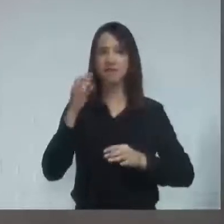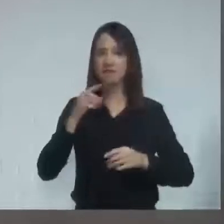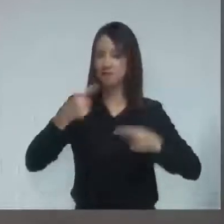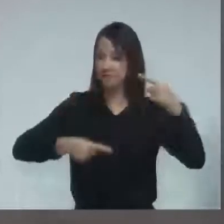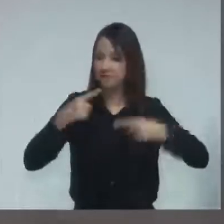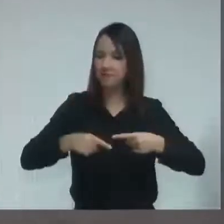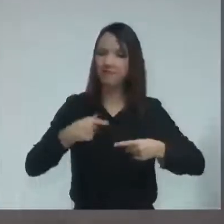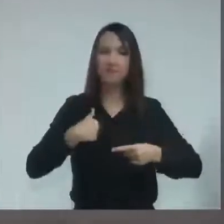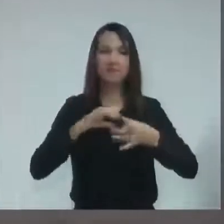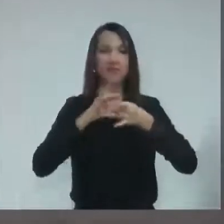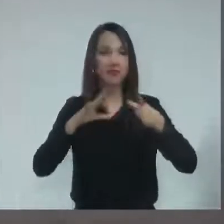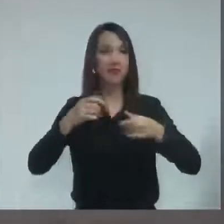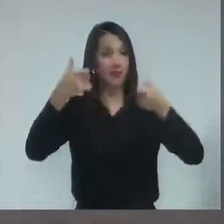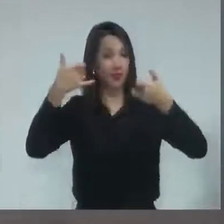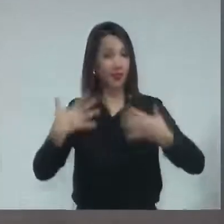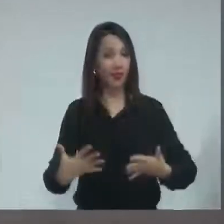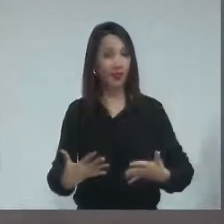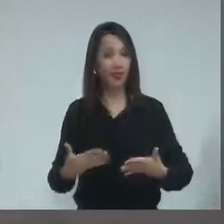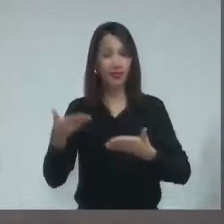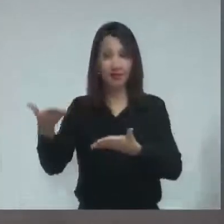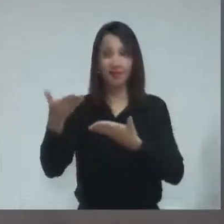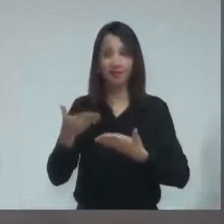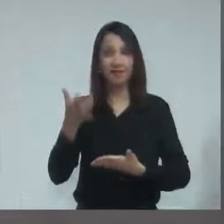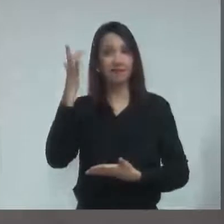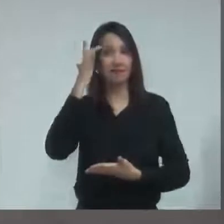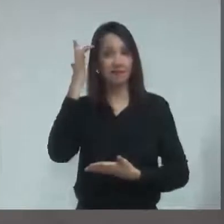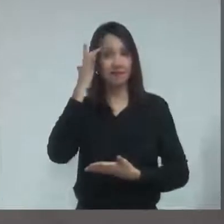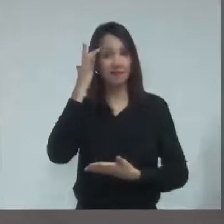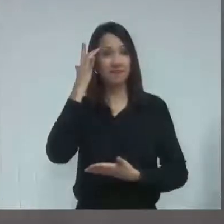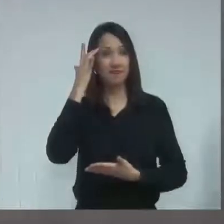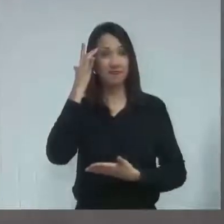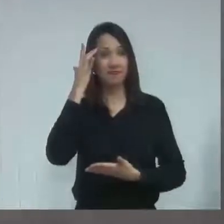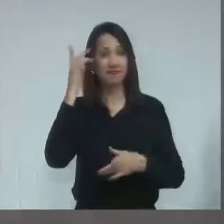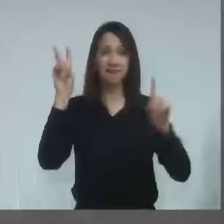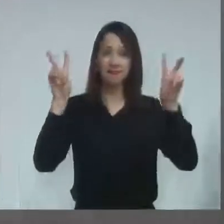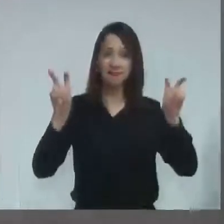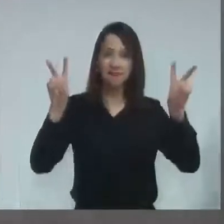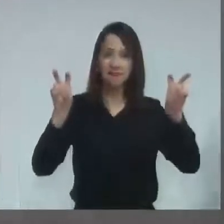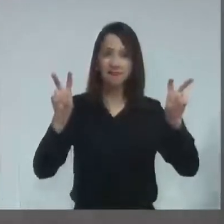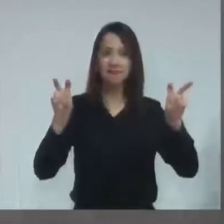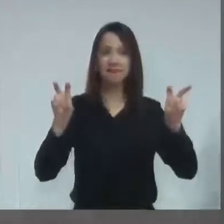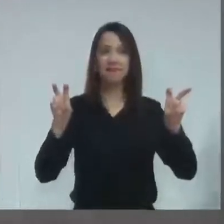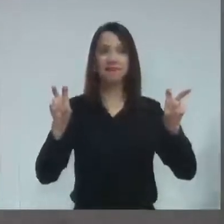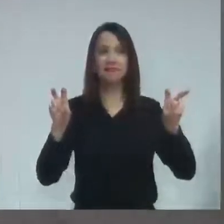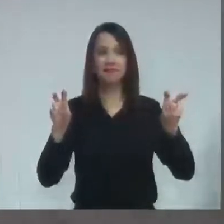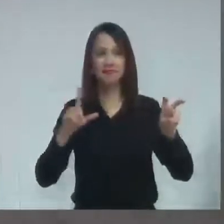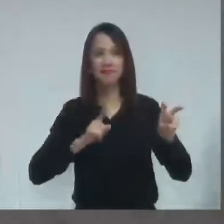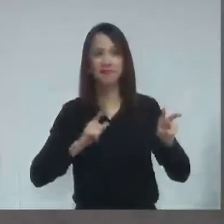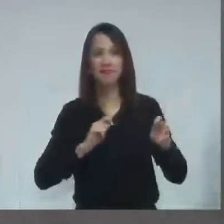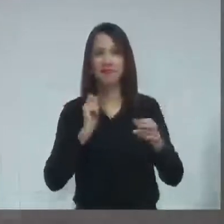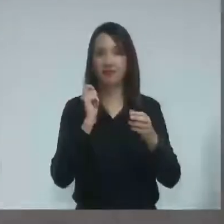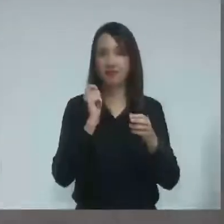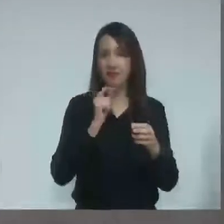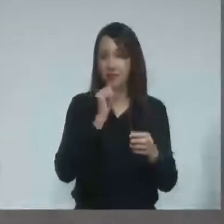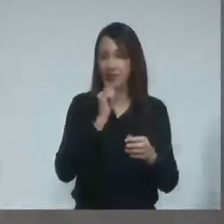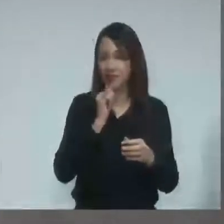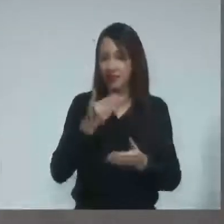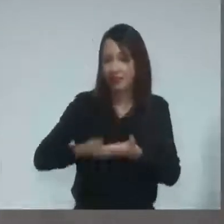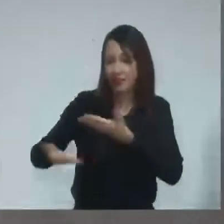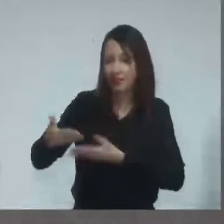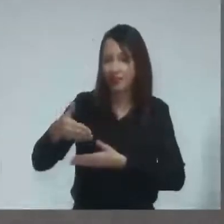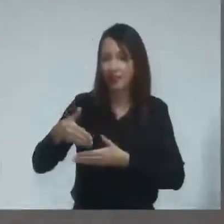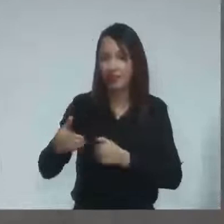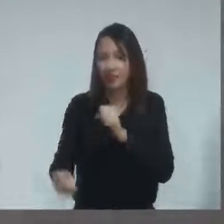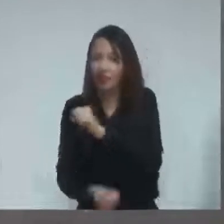aqui deixar claro, se chegar ao meu conhecimento questões relativas à cooptação, compra de pessoas,